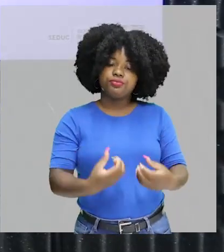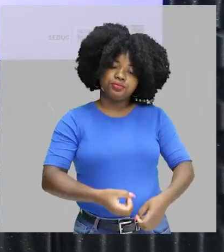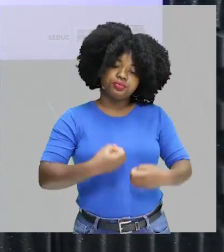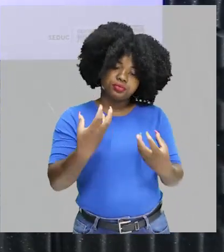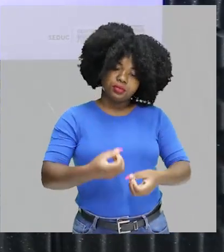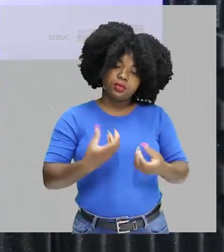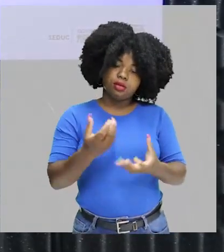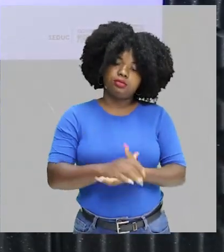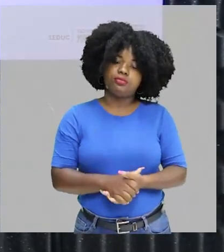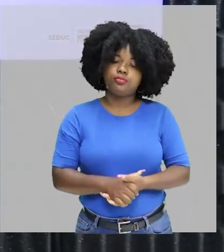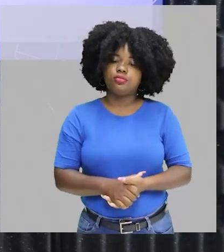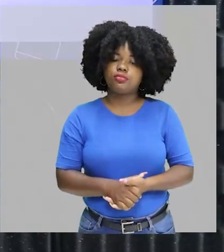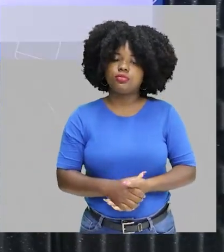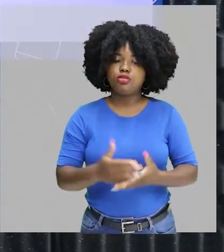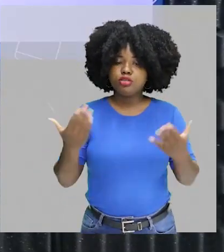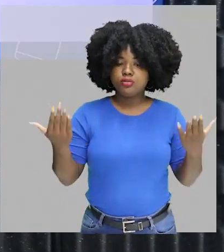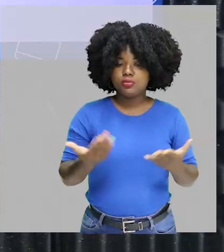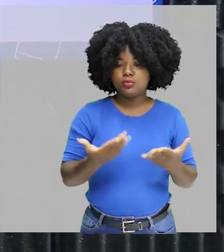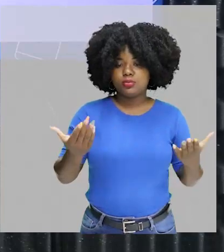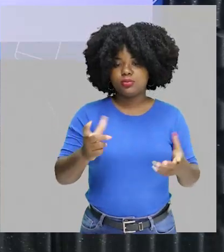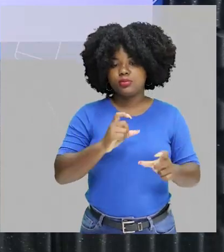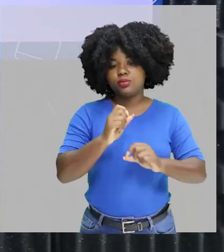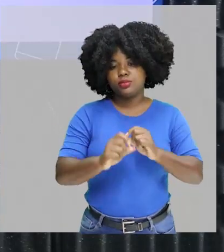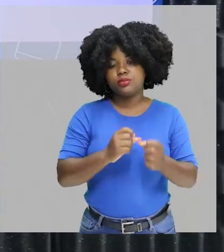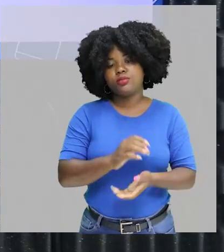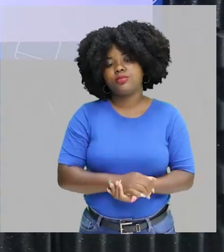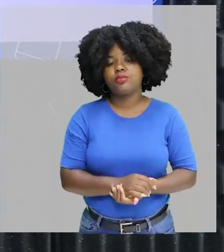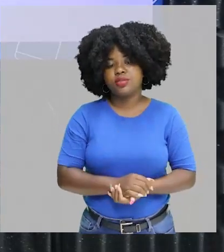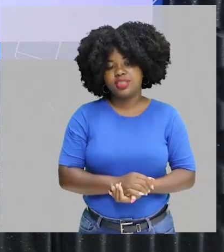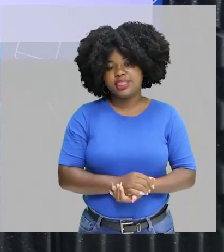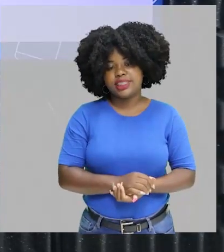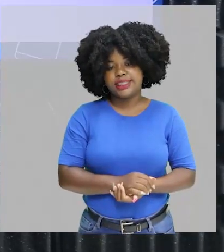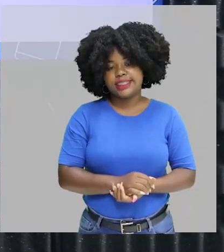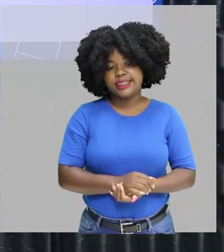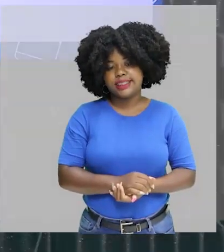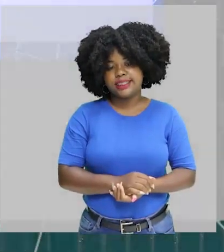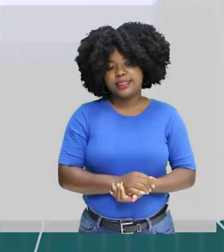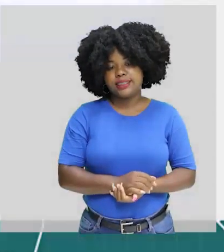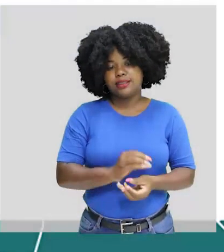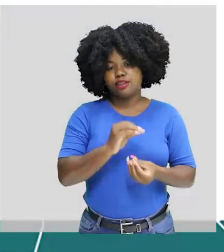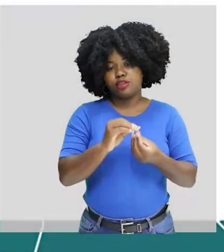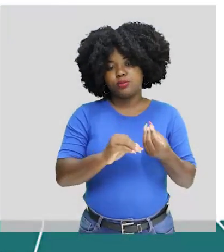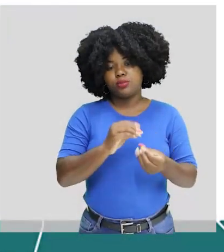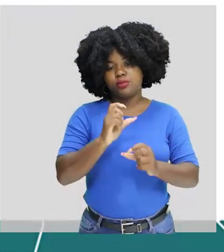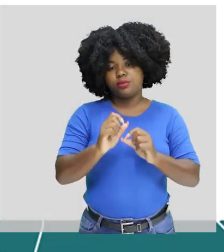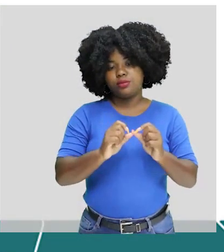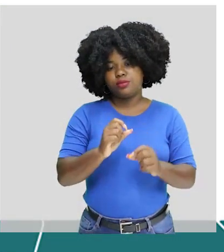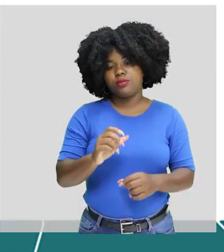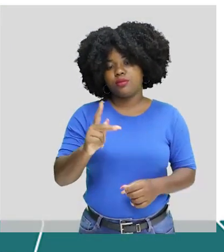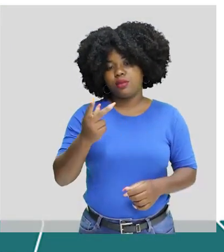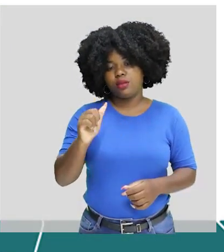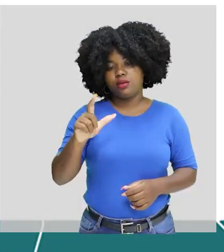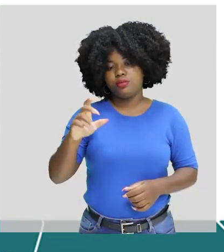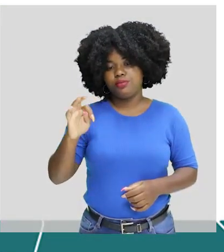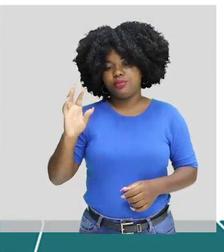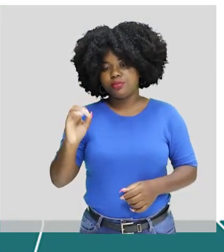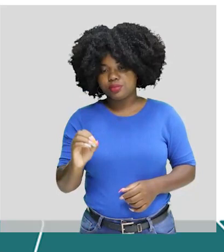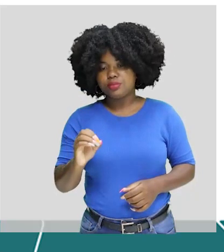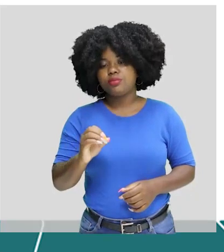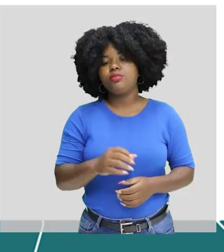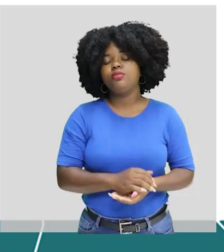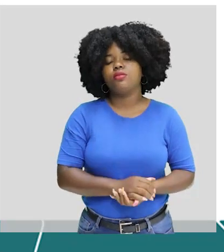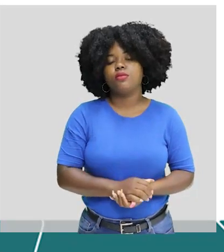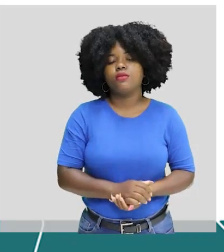dos alcanos. Na nossa aula, nós vamos trabalhar as reações para gerar os